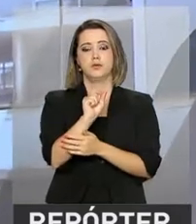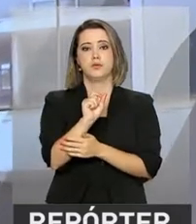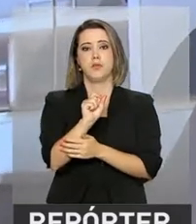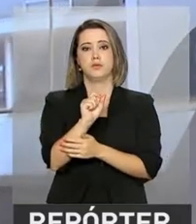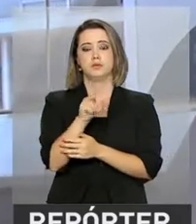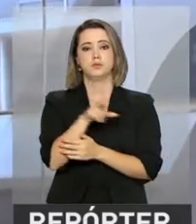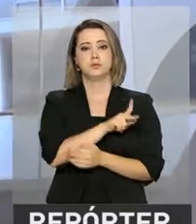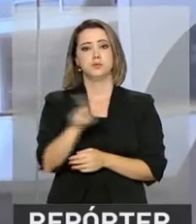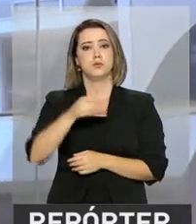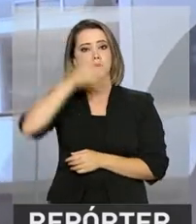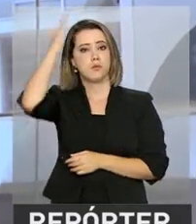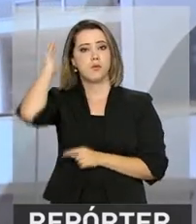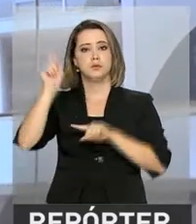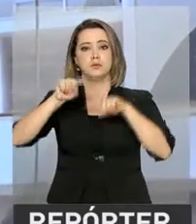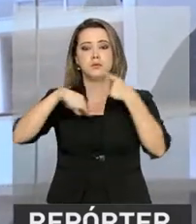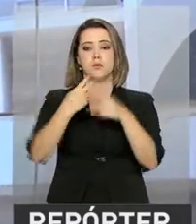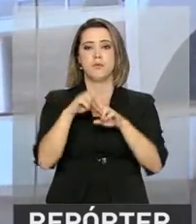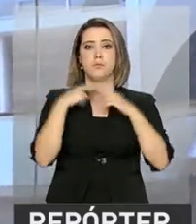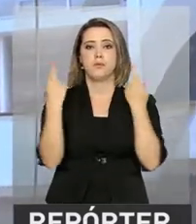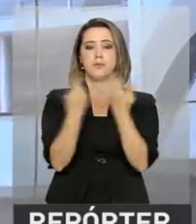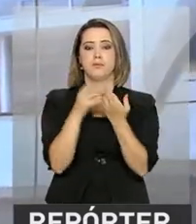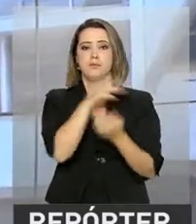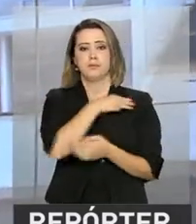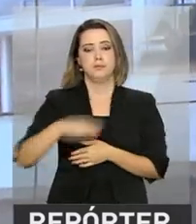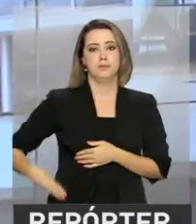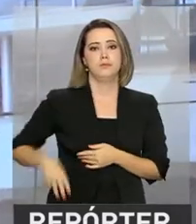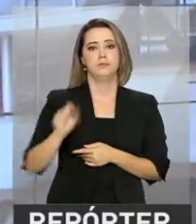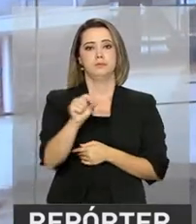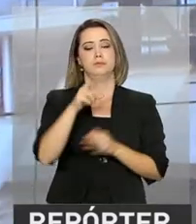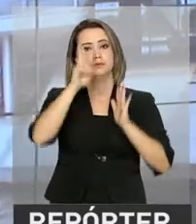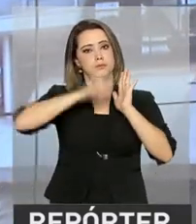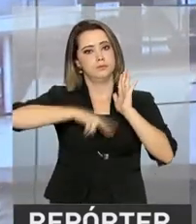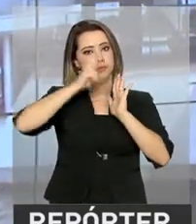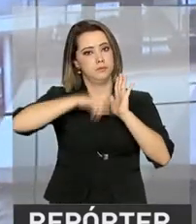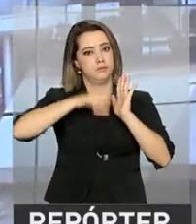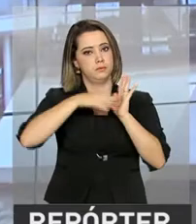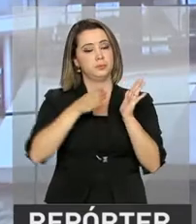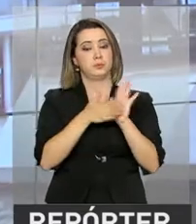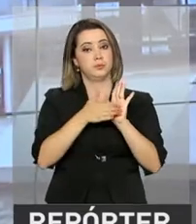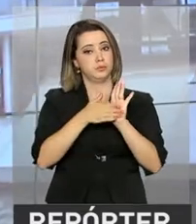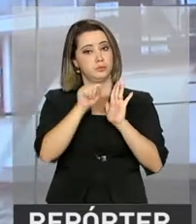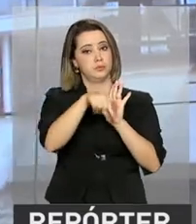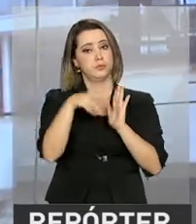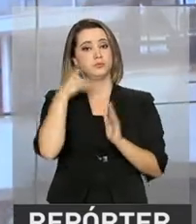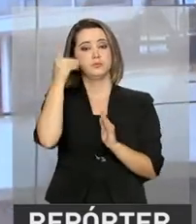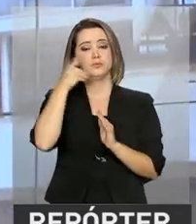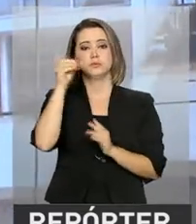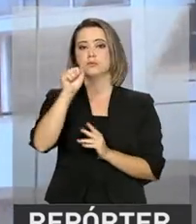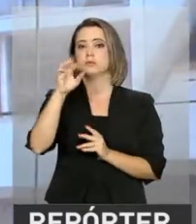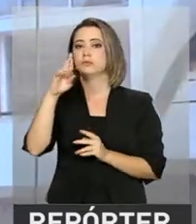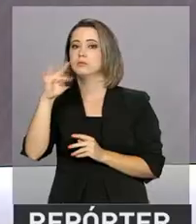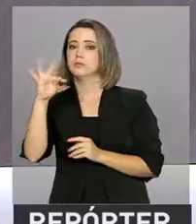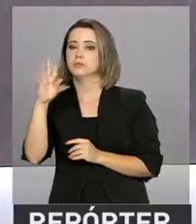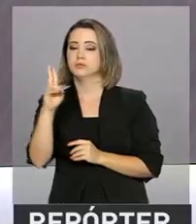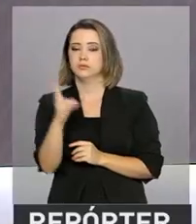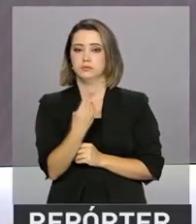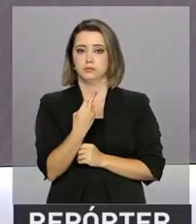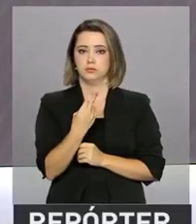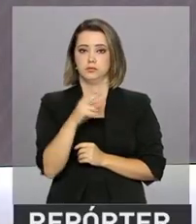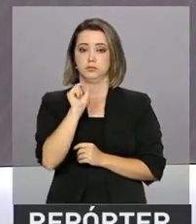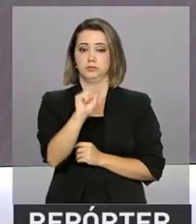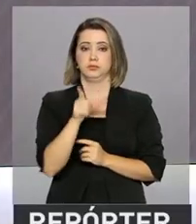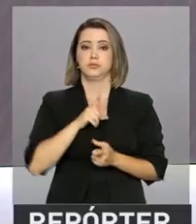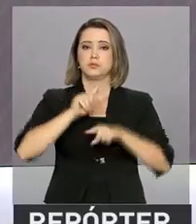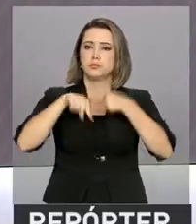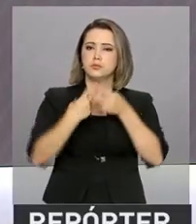pelo presidente michel temer após reunião com ministros e com o relator da matéria o deputado arthur maia depois do